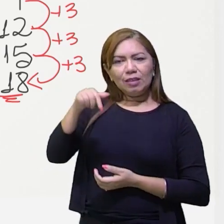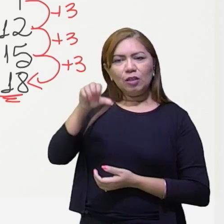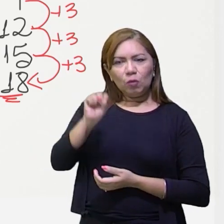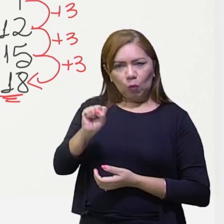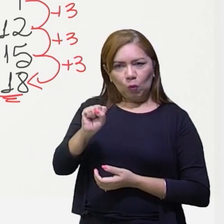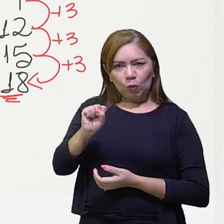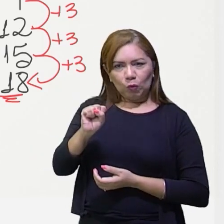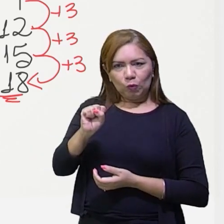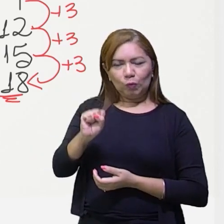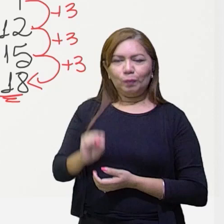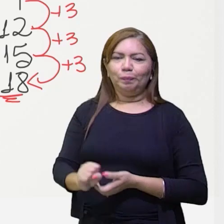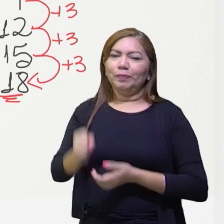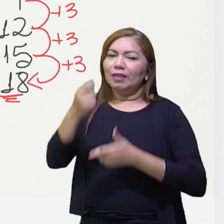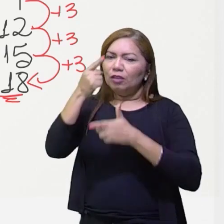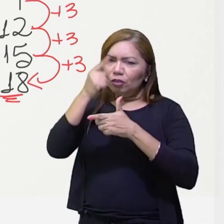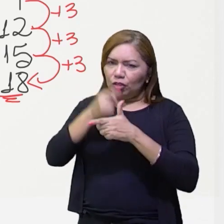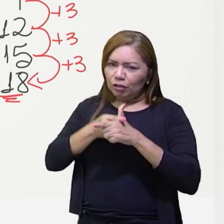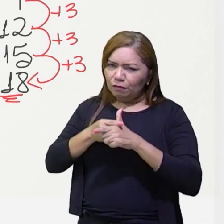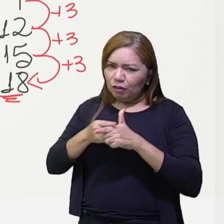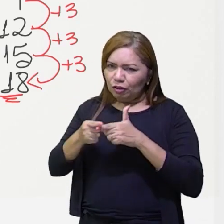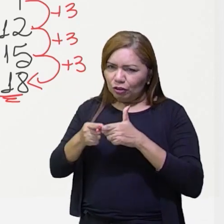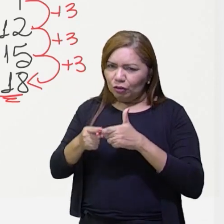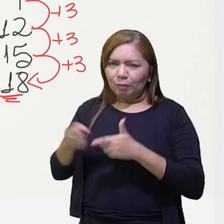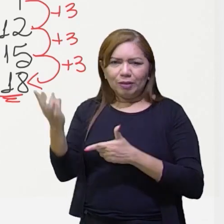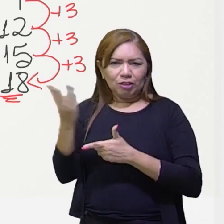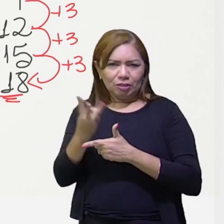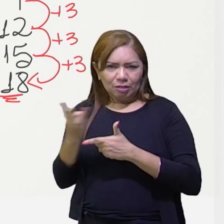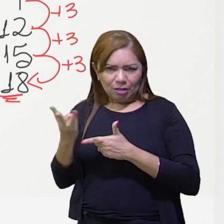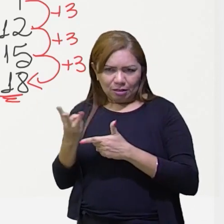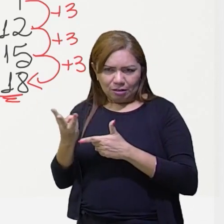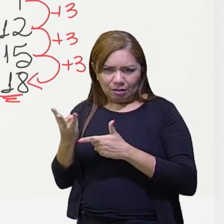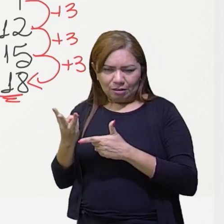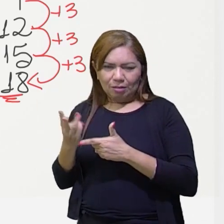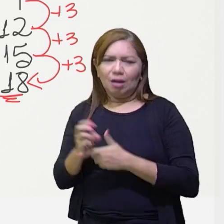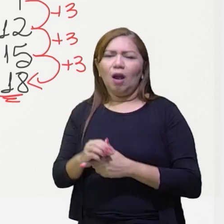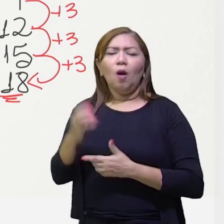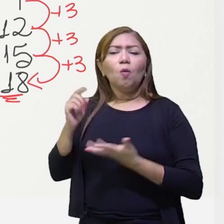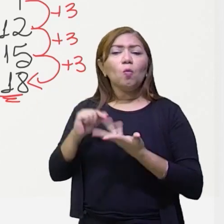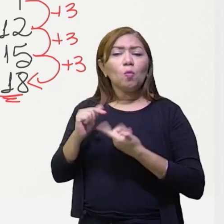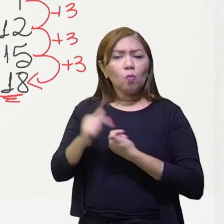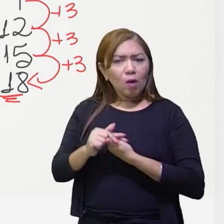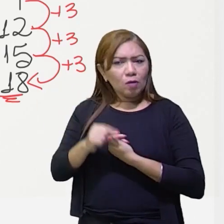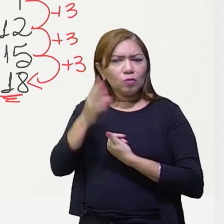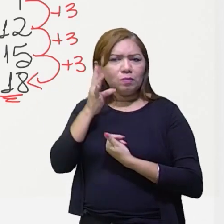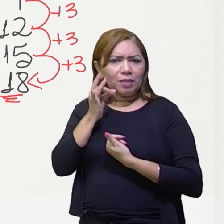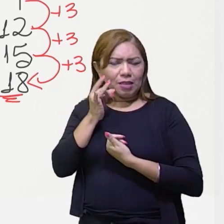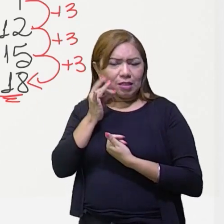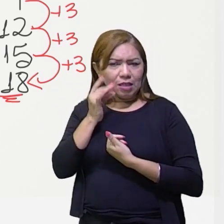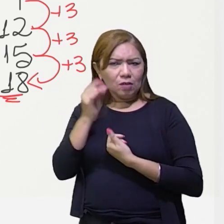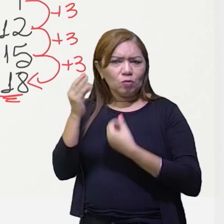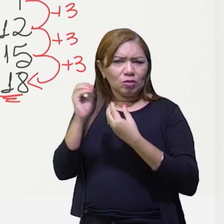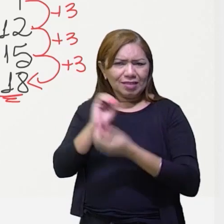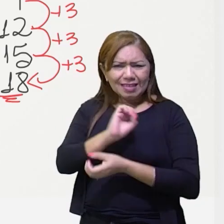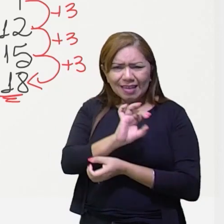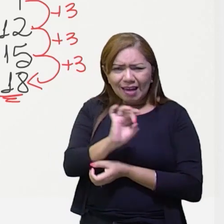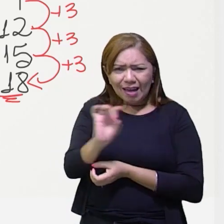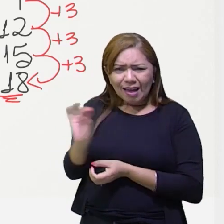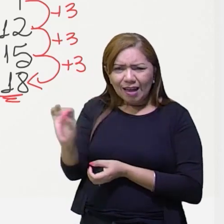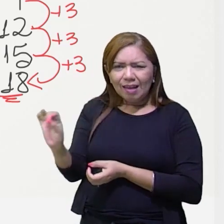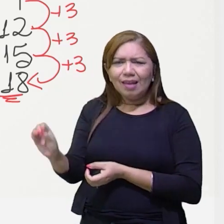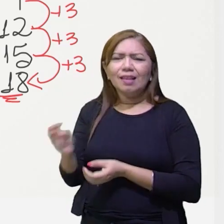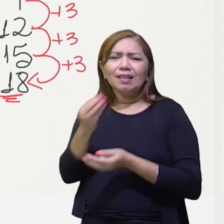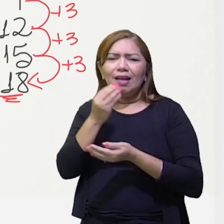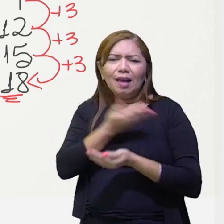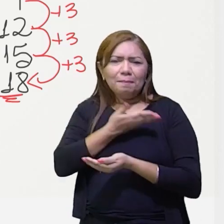brigadeiros. Decidiu dividir com suas 3 amigas. Quantos brigadeiros recebeu cada amiga de